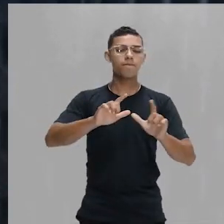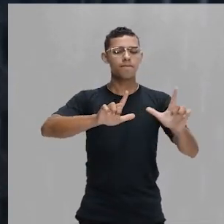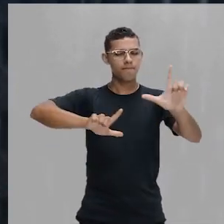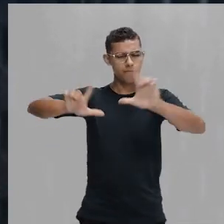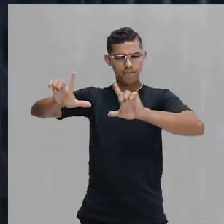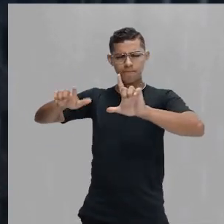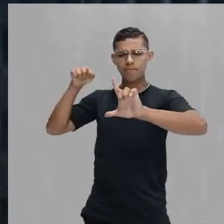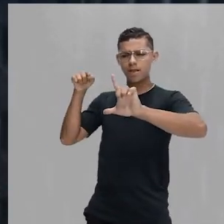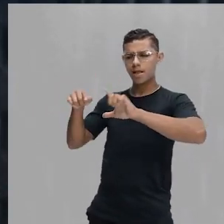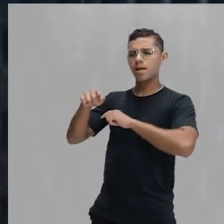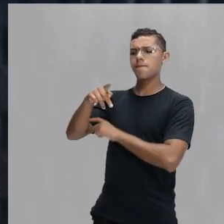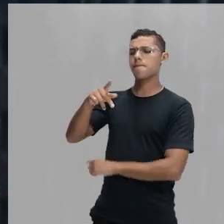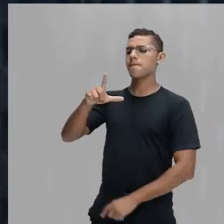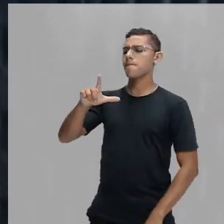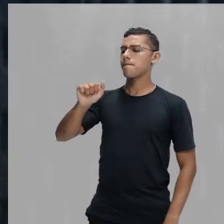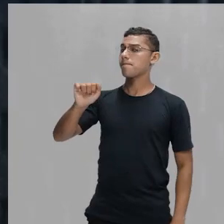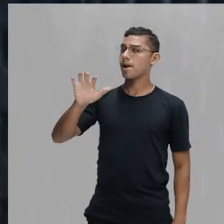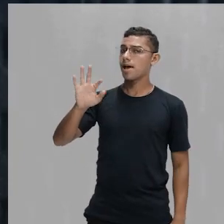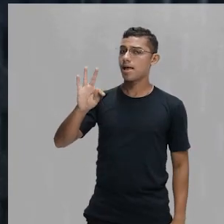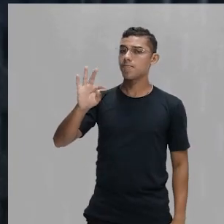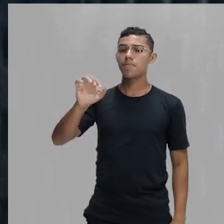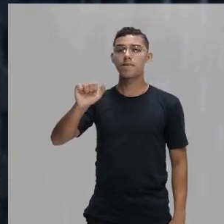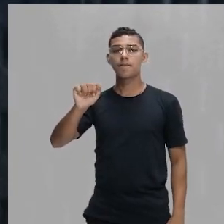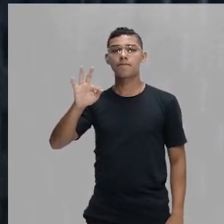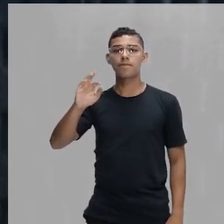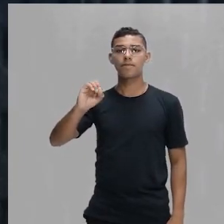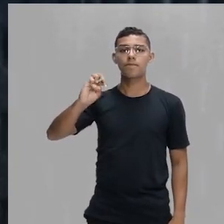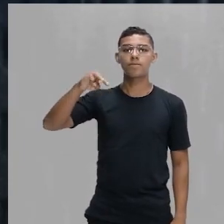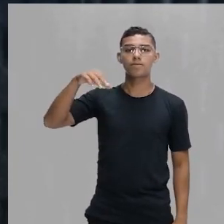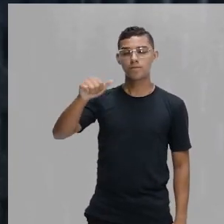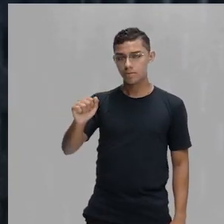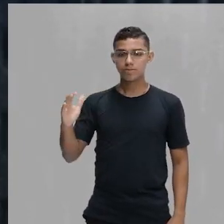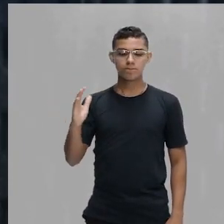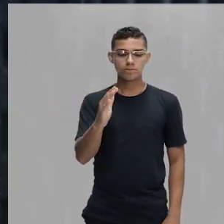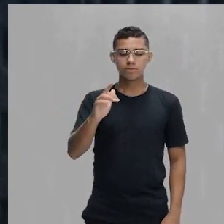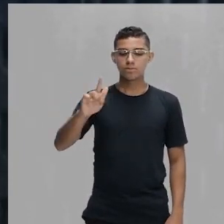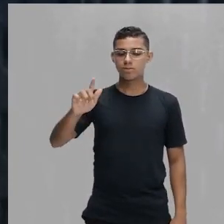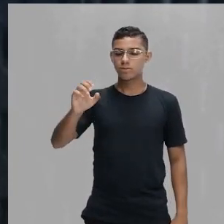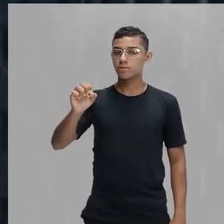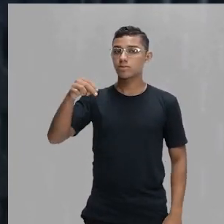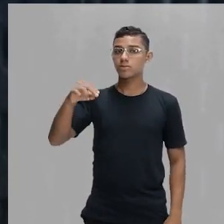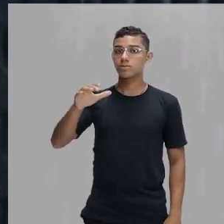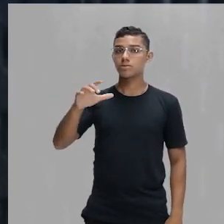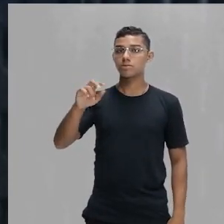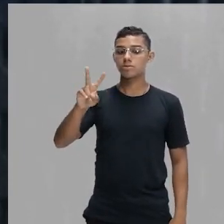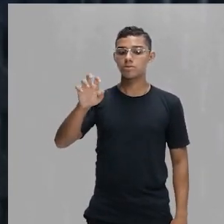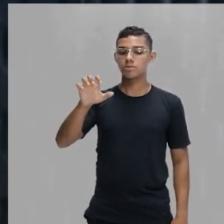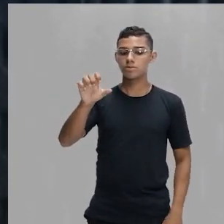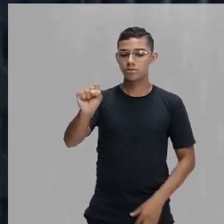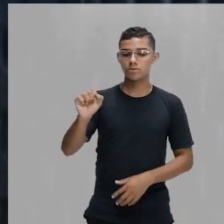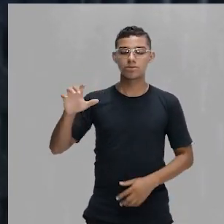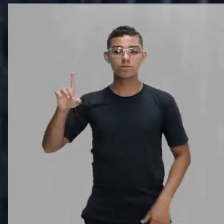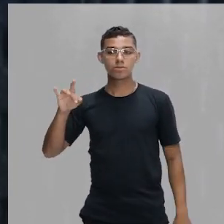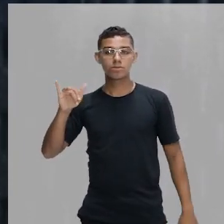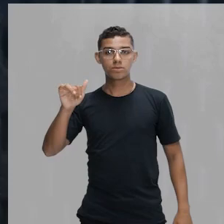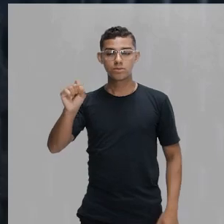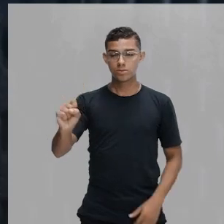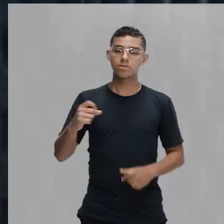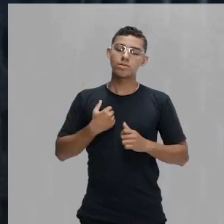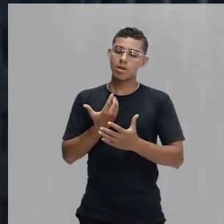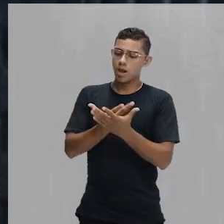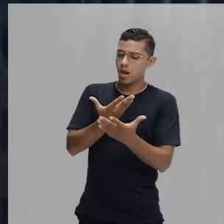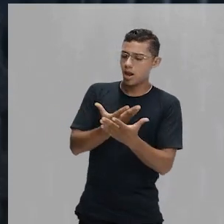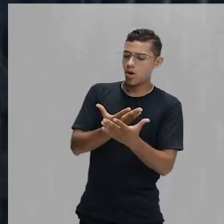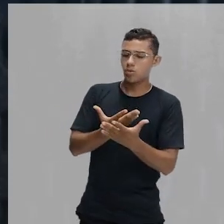tecnológicos, você encontra lá na plataforma Gonçalves Dias, né? Esta aula e outras aulas que você possivelmente tenha perdido, certo?